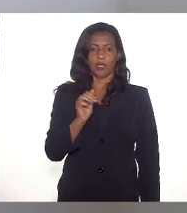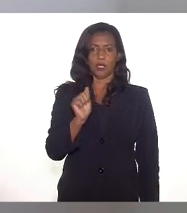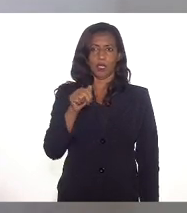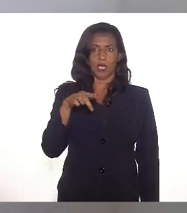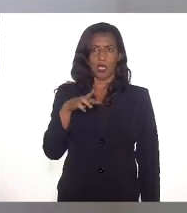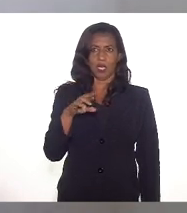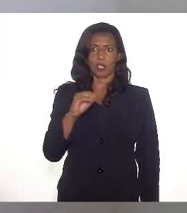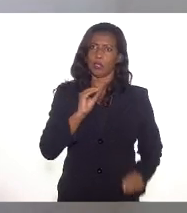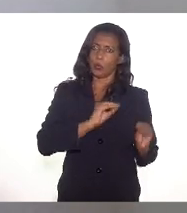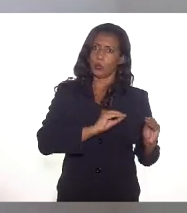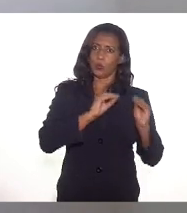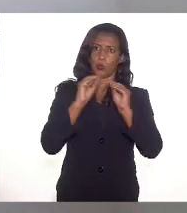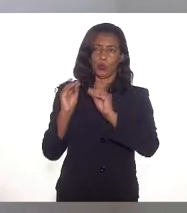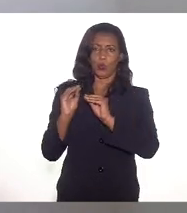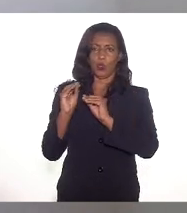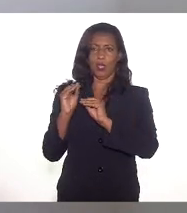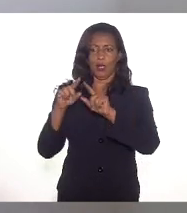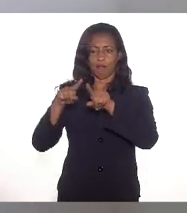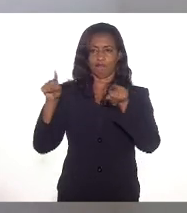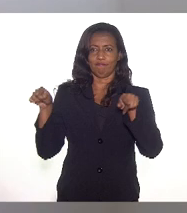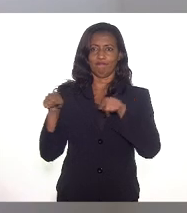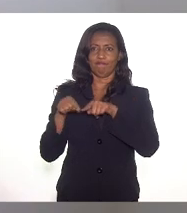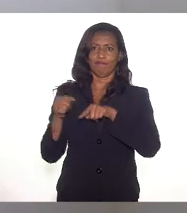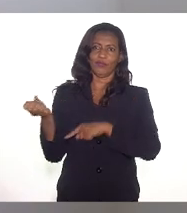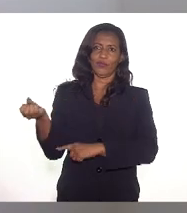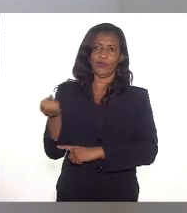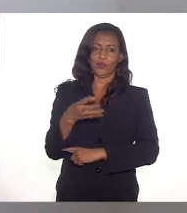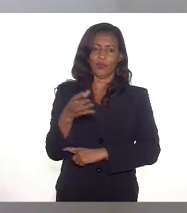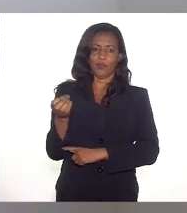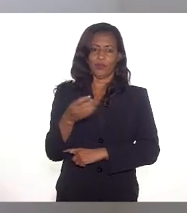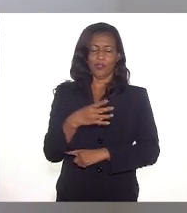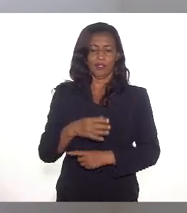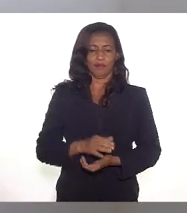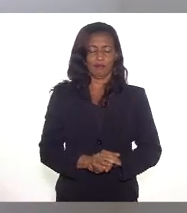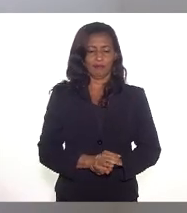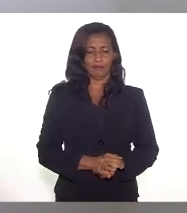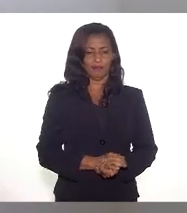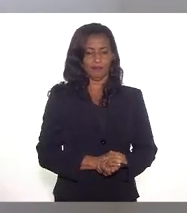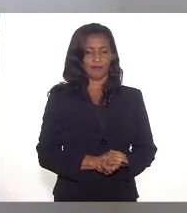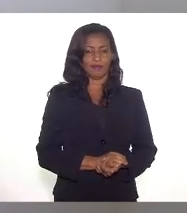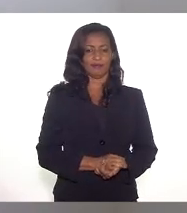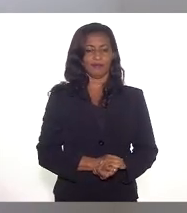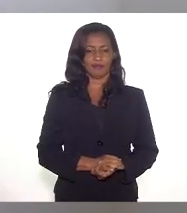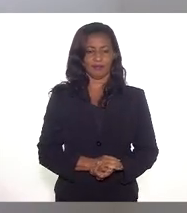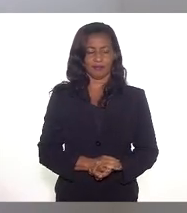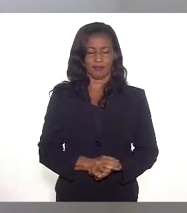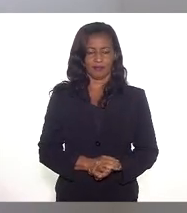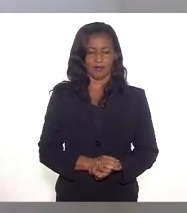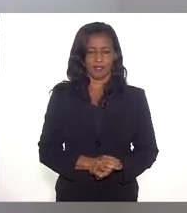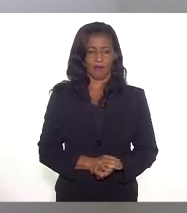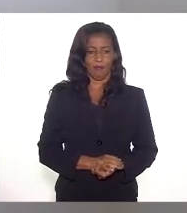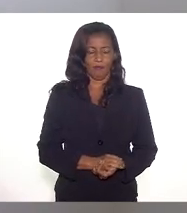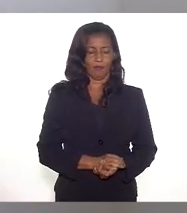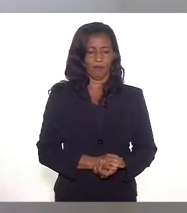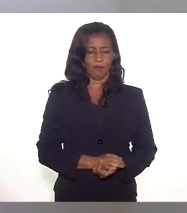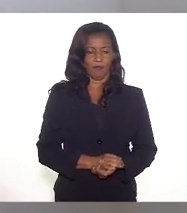novo. Então, na próxima semana, esses deputados poderão já preparar as suas